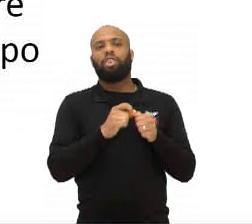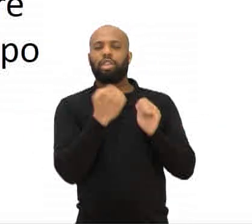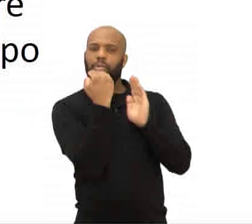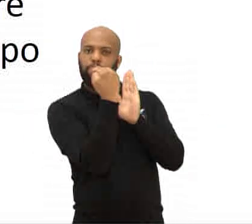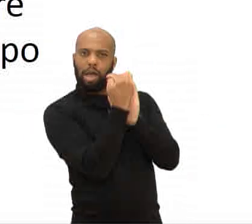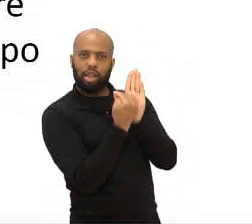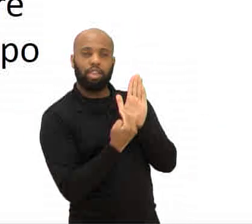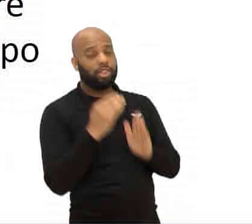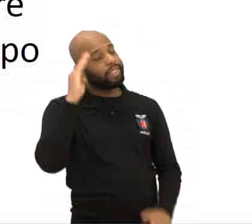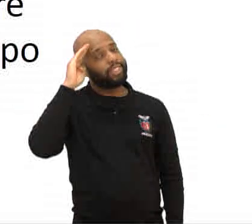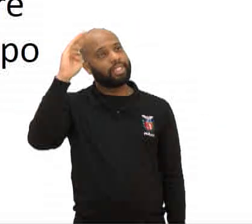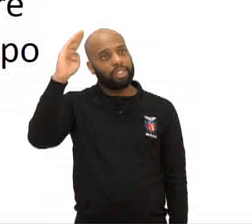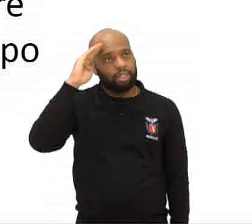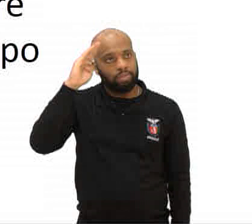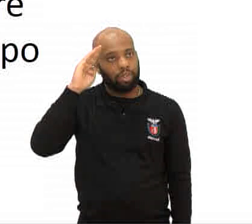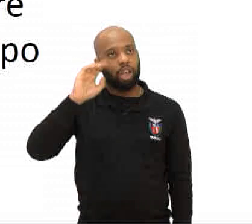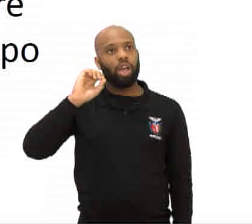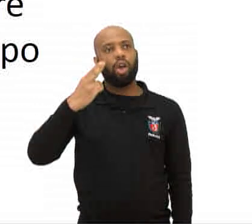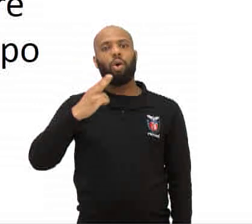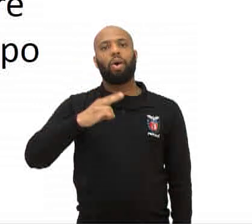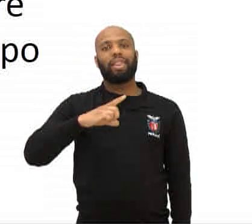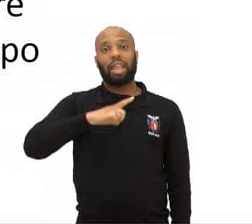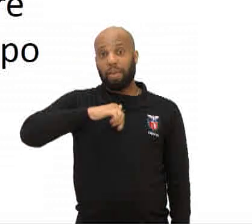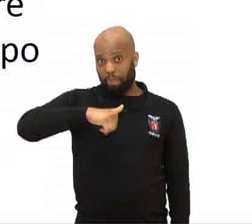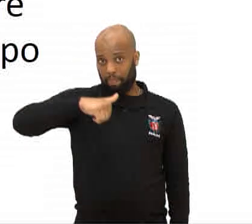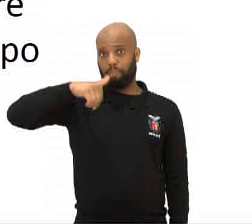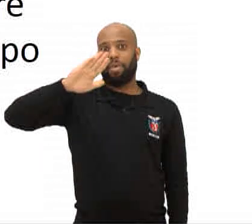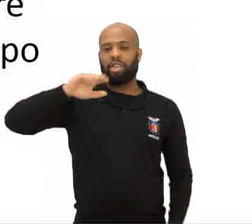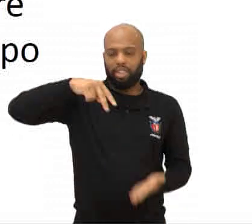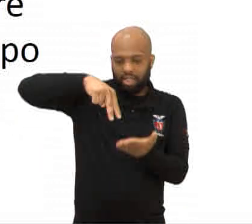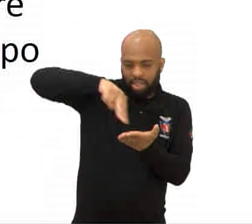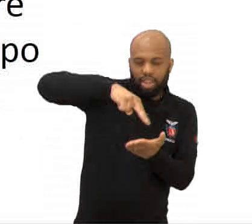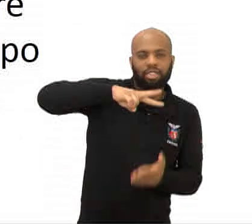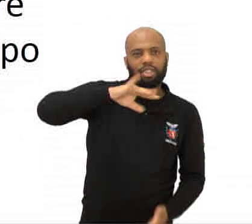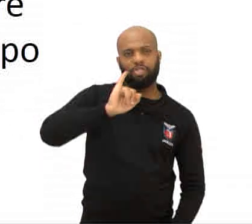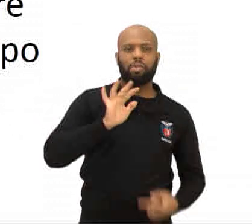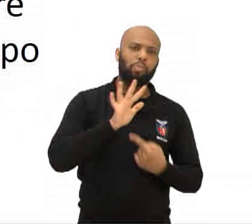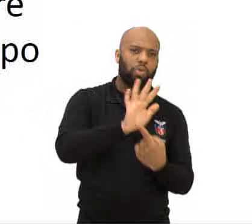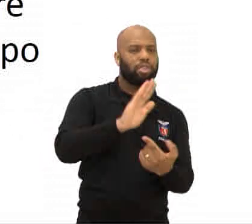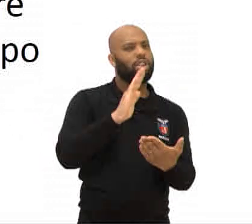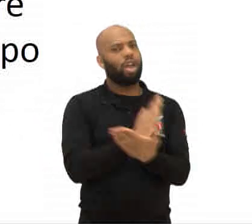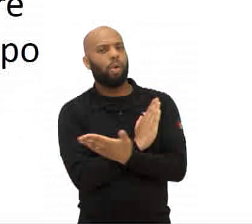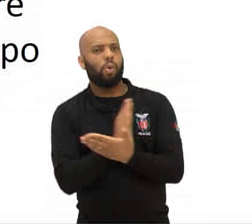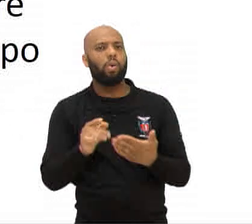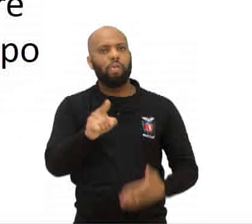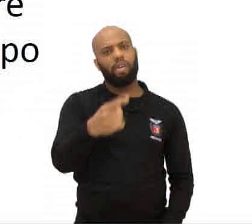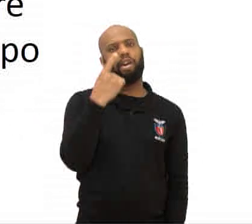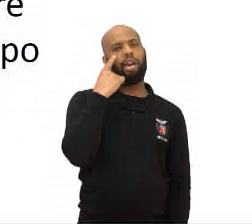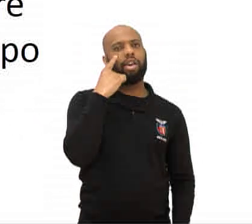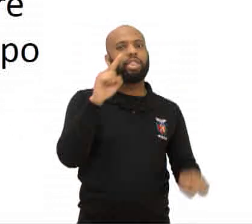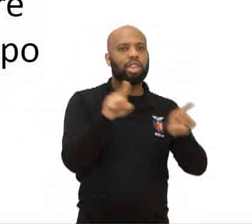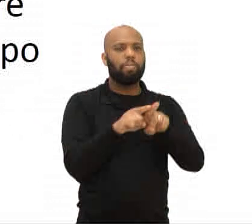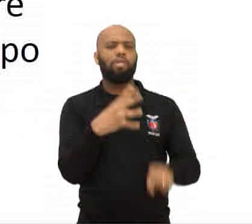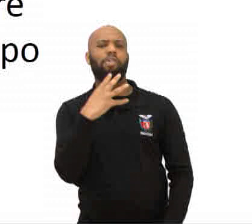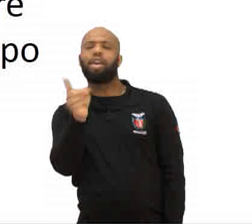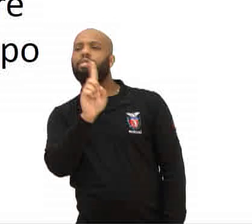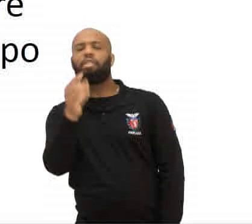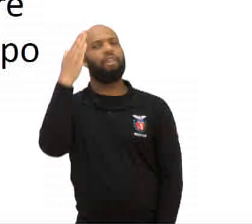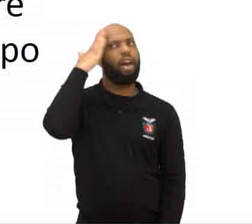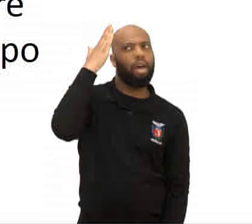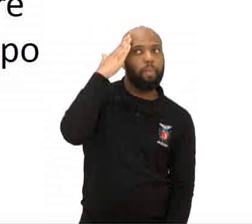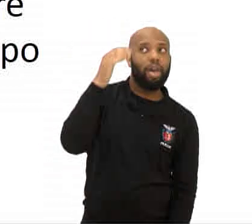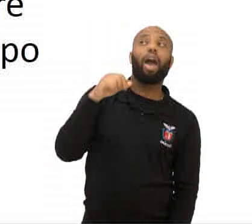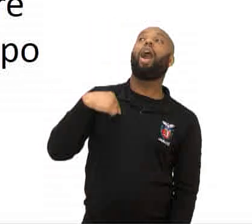listinha das principais ou das mais comuns, né? E aí nós vamos tratar uma ou outra para vocês, quem não conhece, saber,